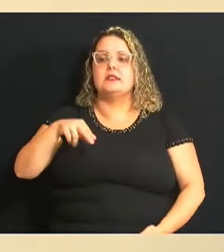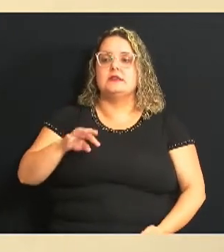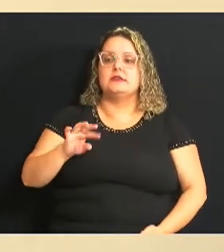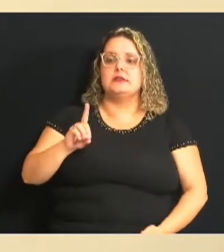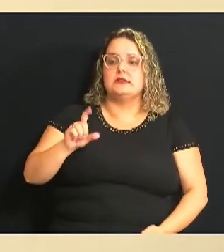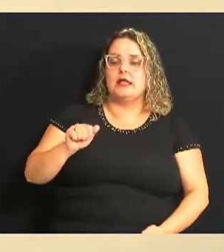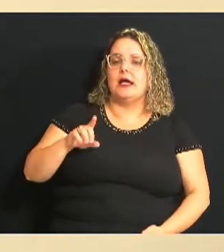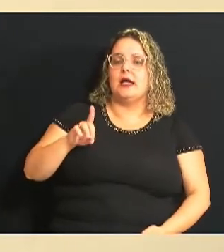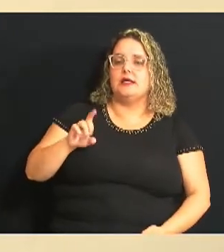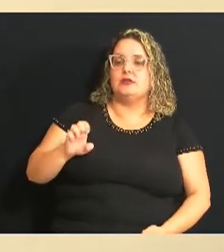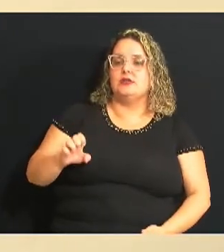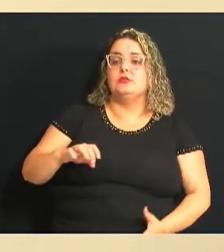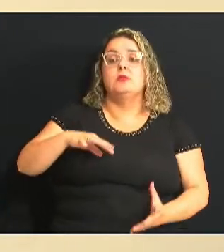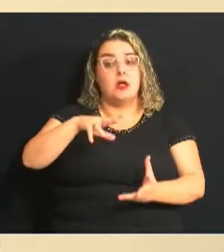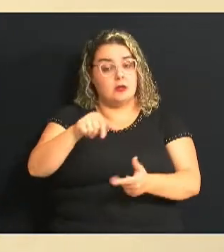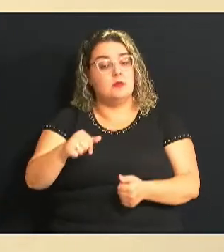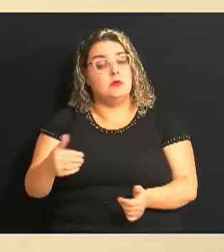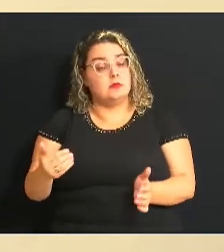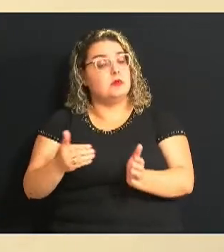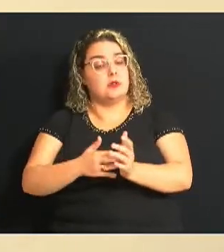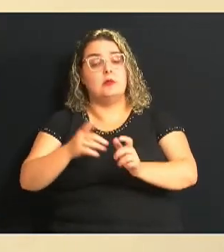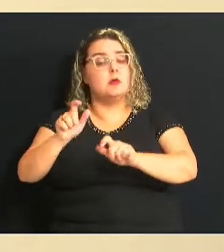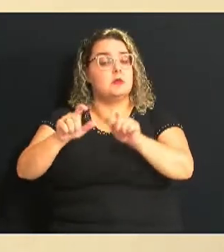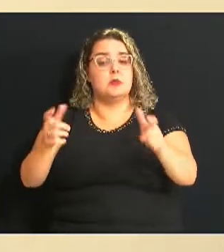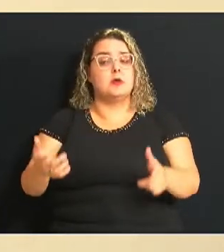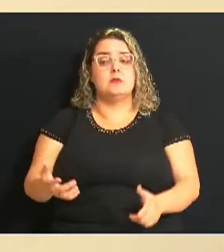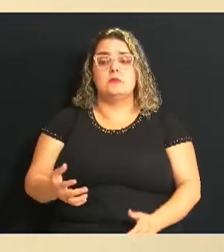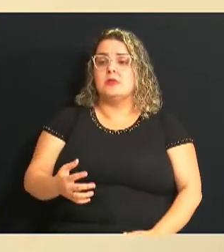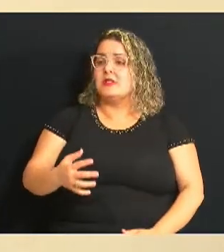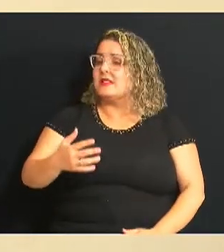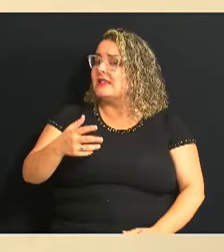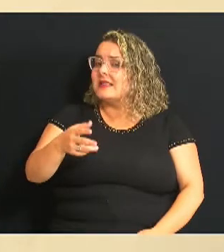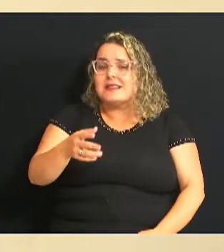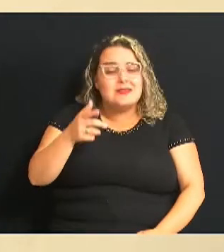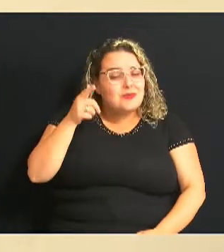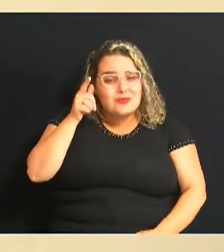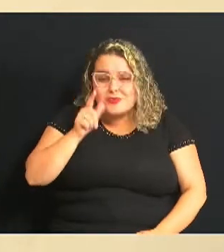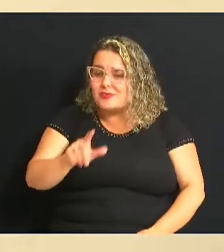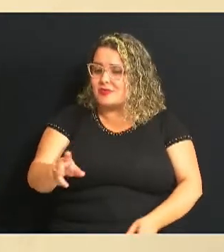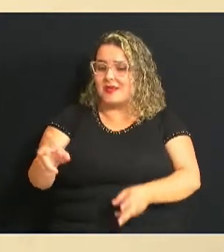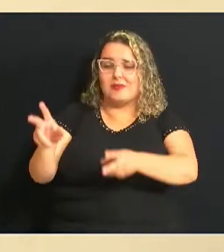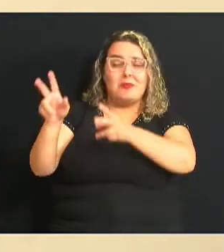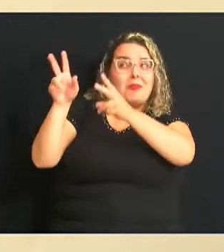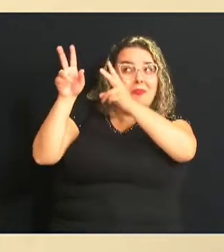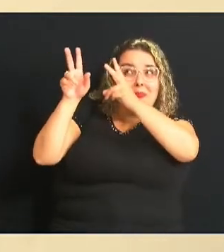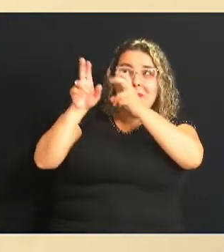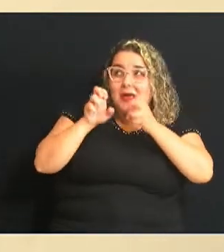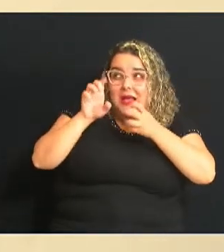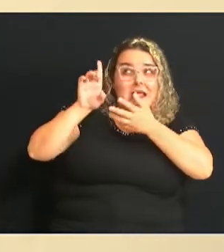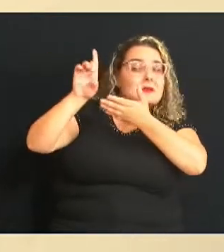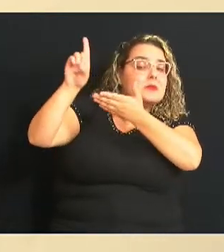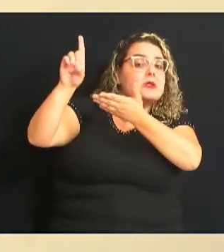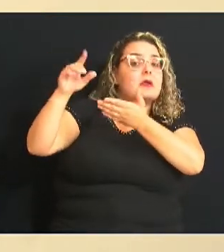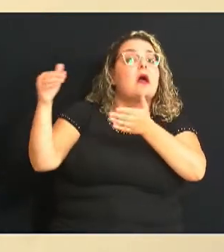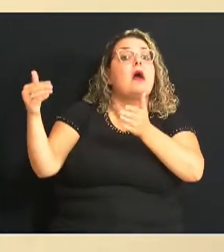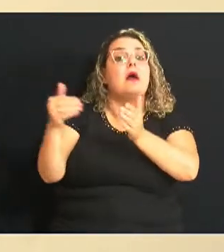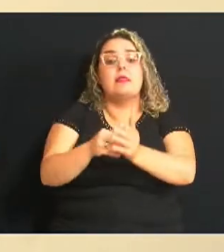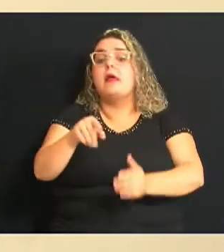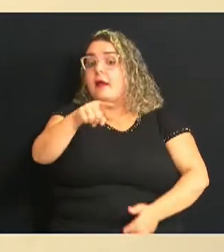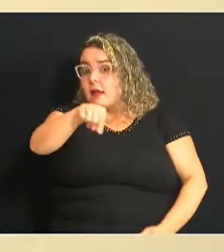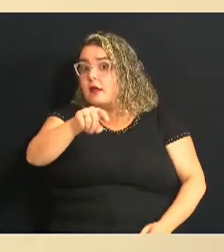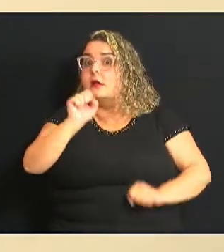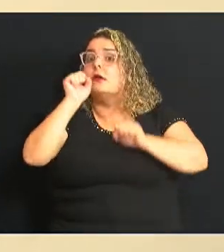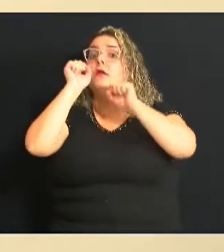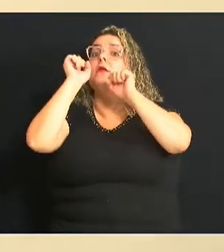até para aqueles que não conseguem perceber Deus. Até esses são abençoados pela